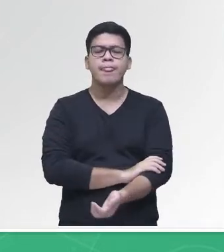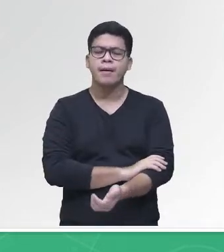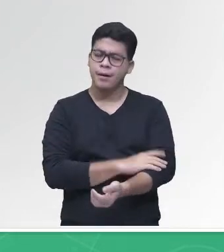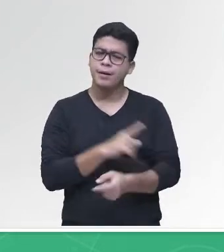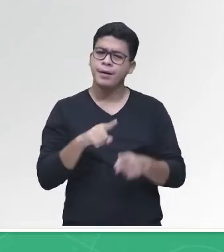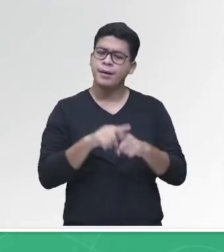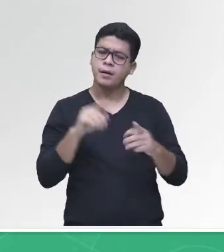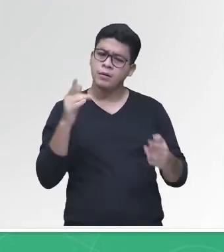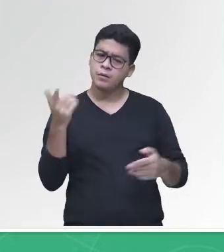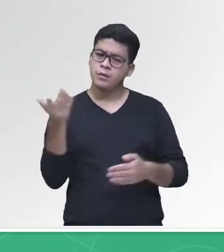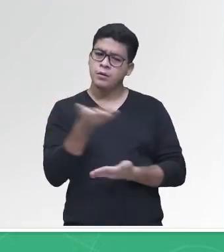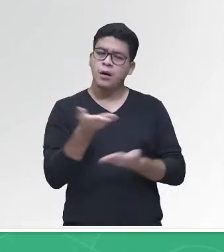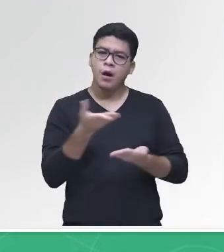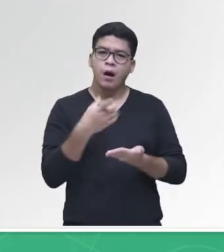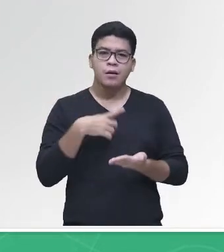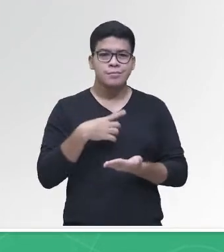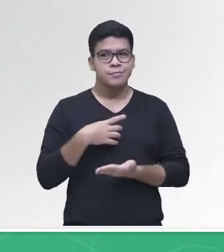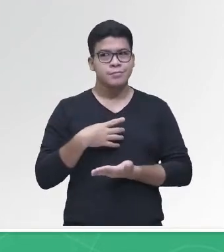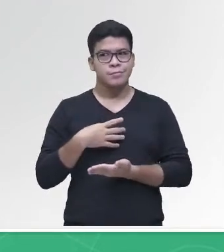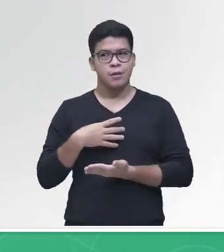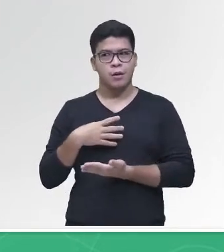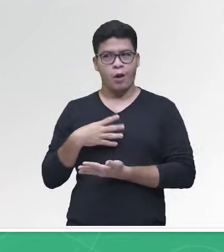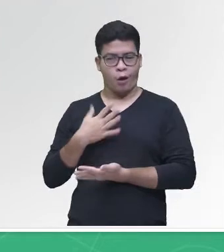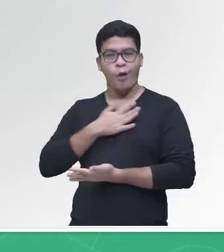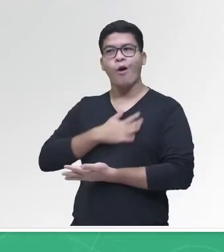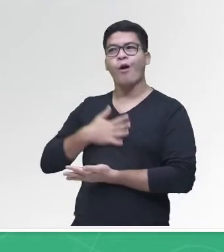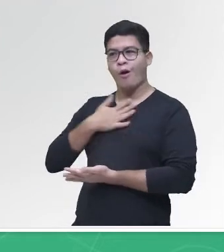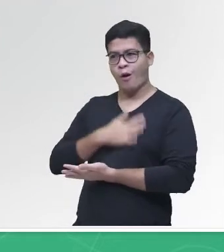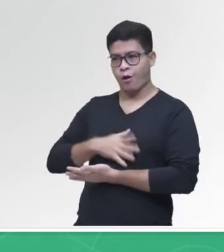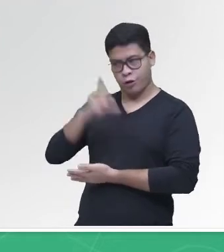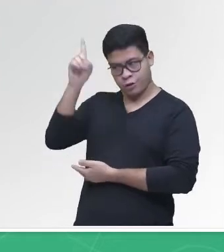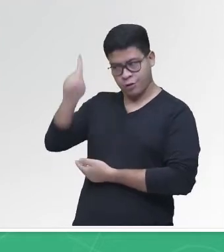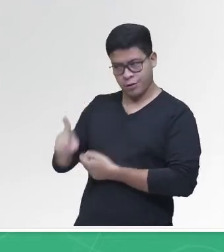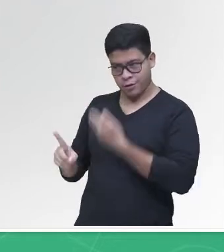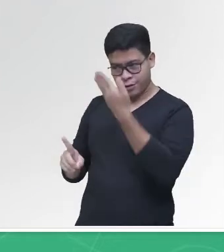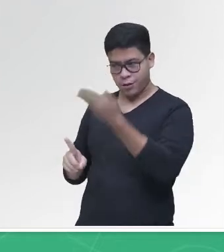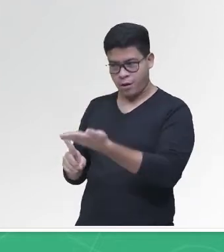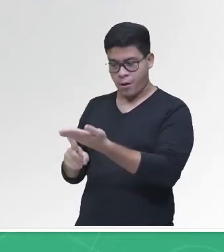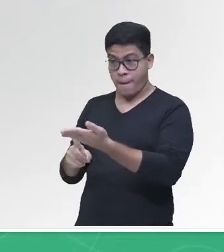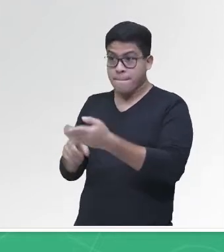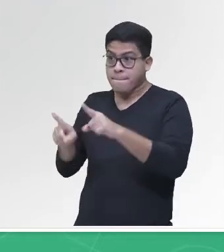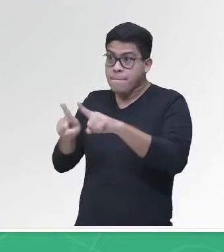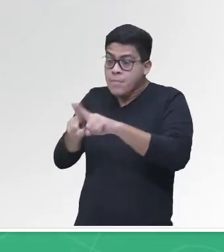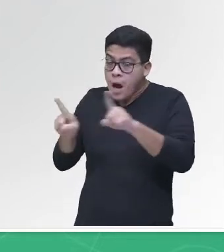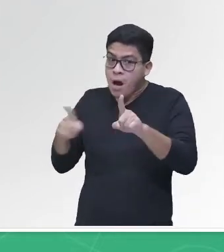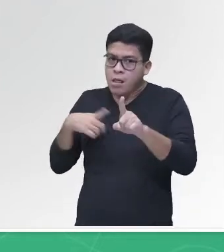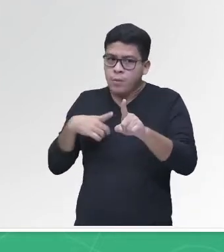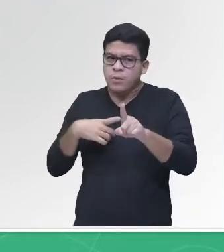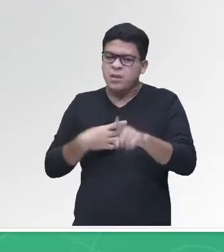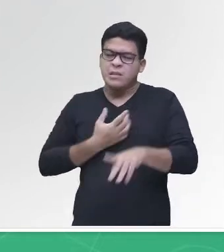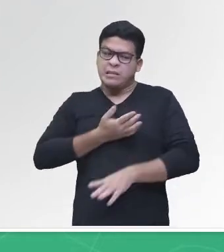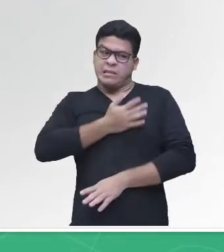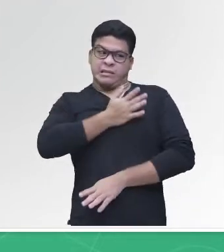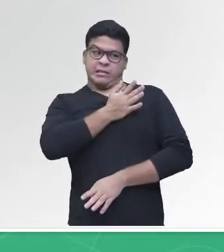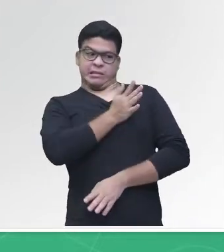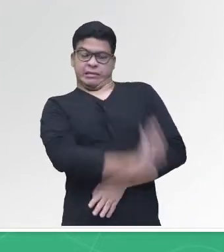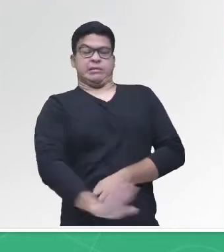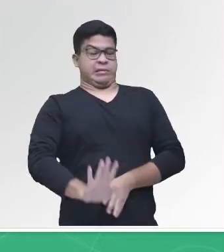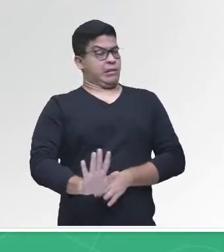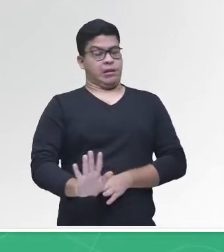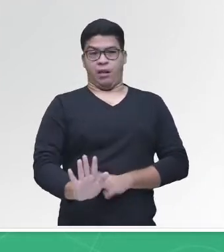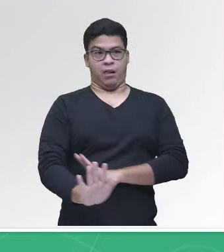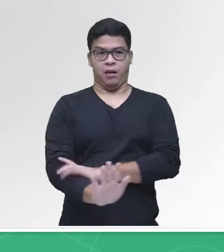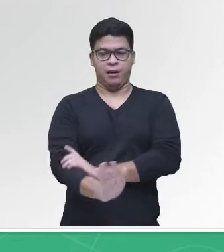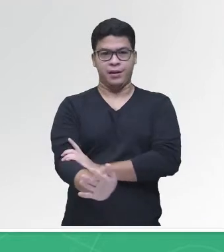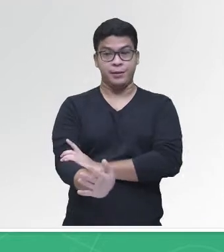imediato, gostar da diretora, mas também eu posso odiar. Por quê? Nós temos o princípio da atração